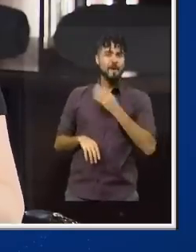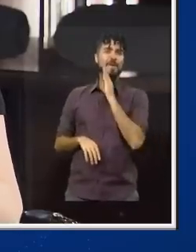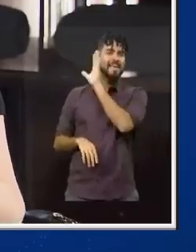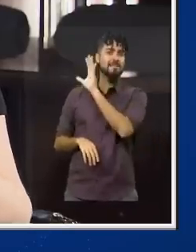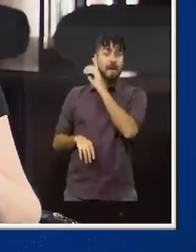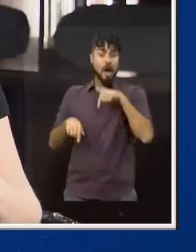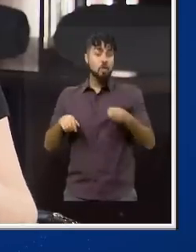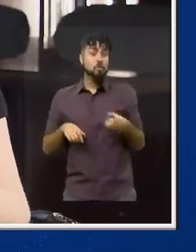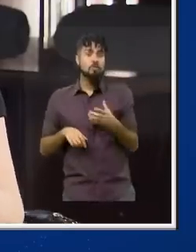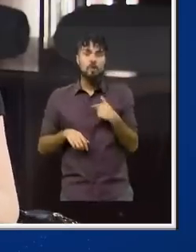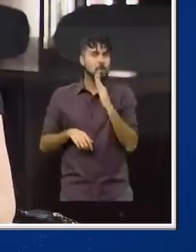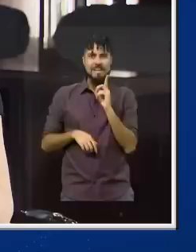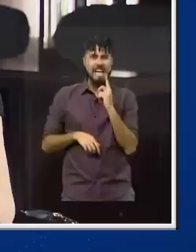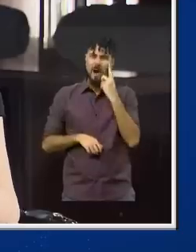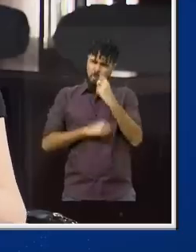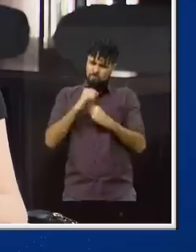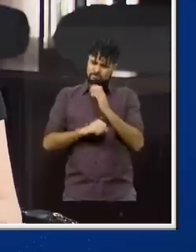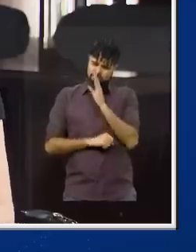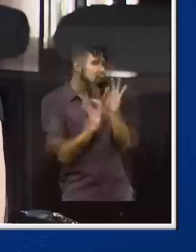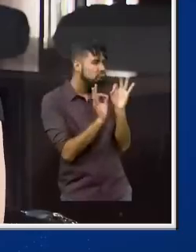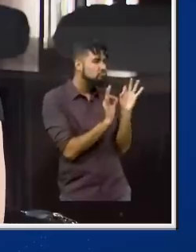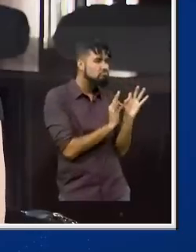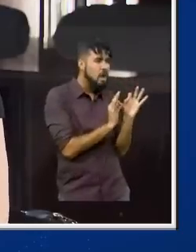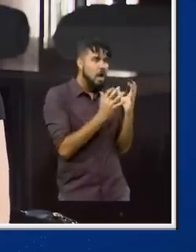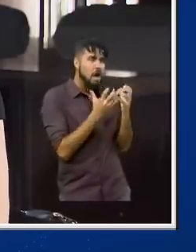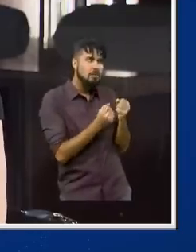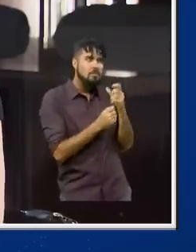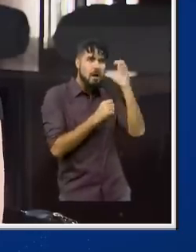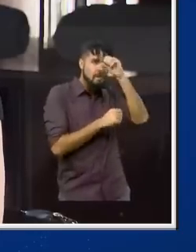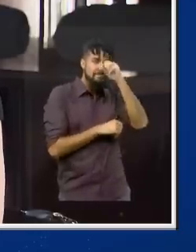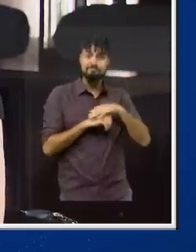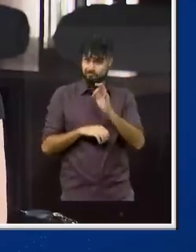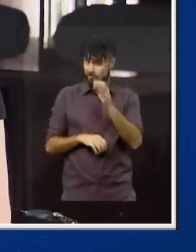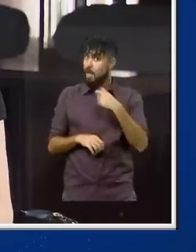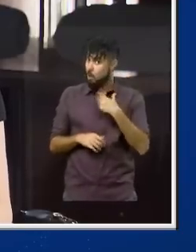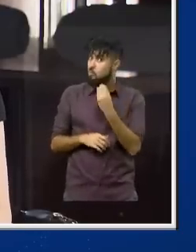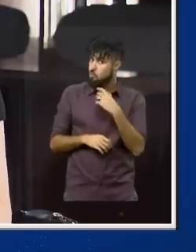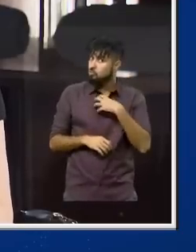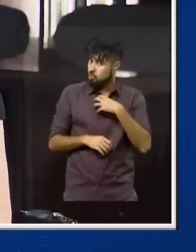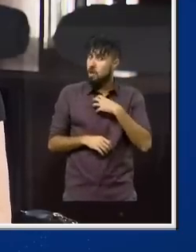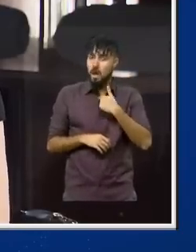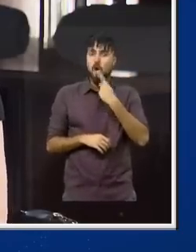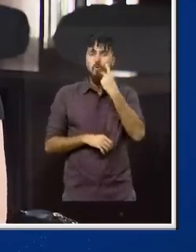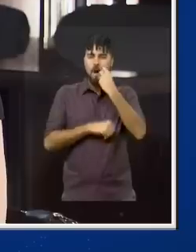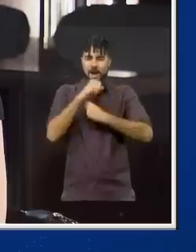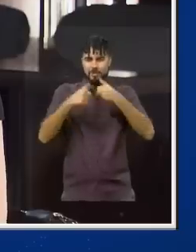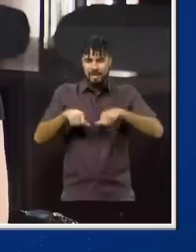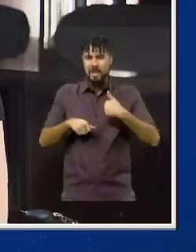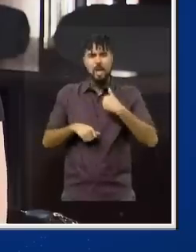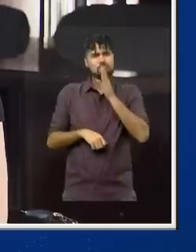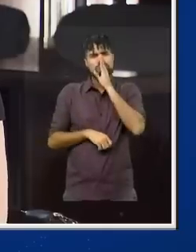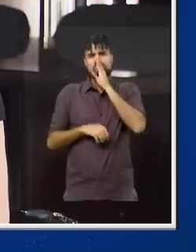chegam setenta por cento são de mulheres mas não significa como ano voltou mulher e ocupa o lugar que quiser